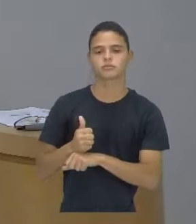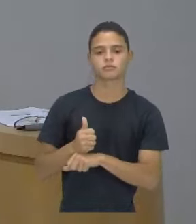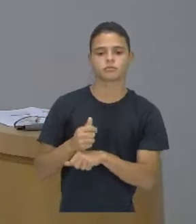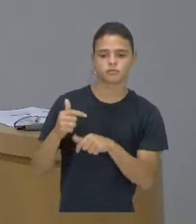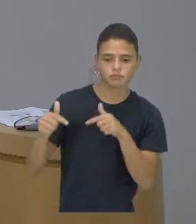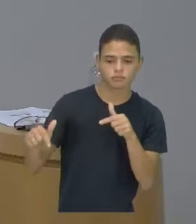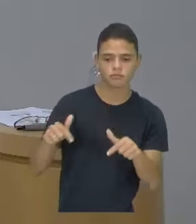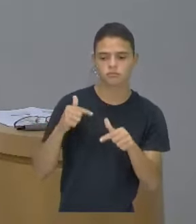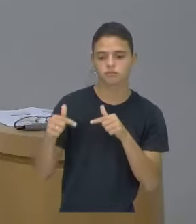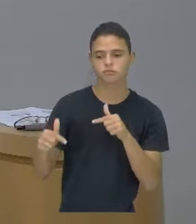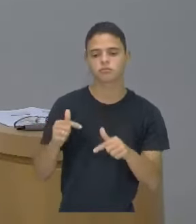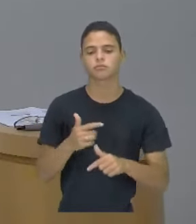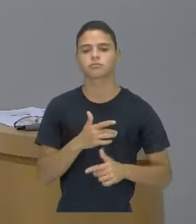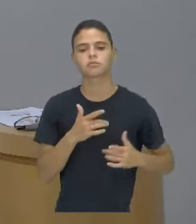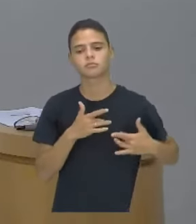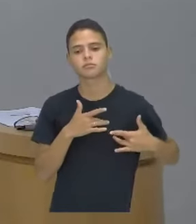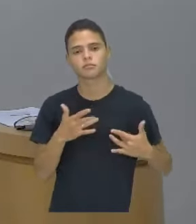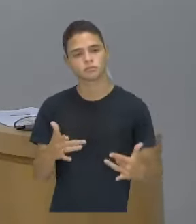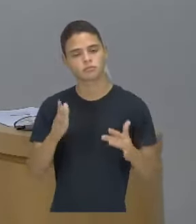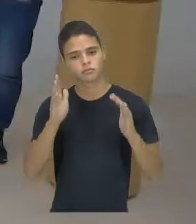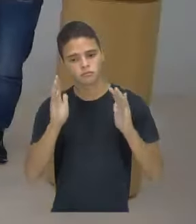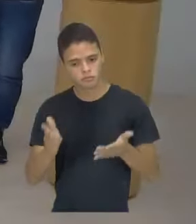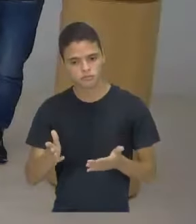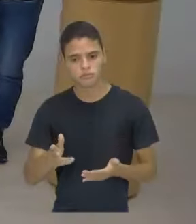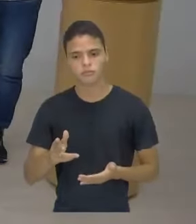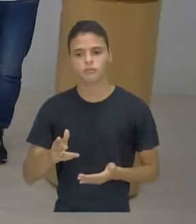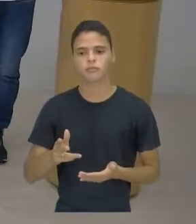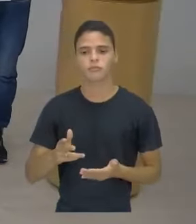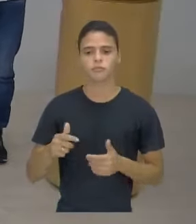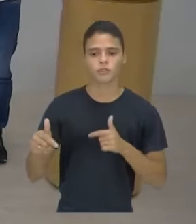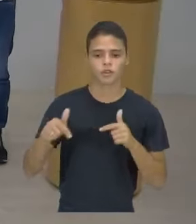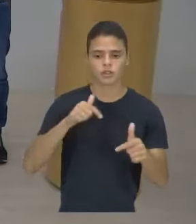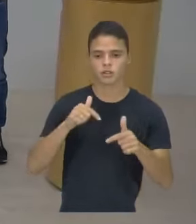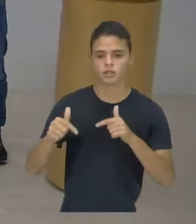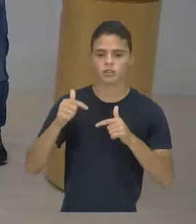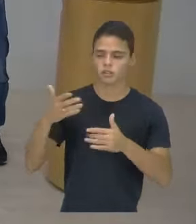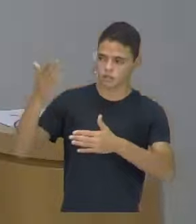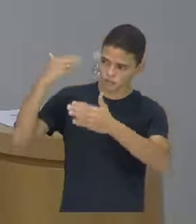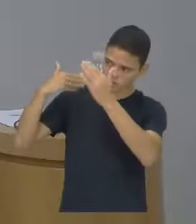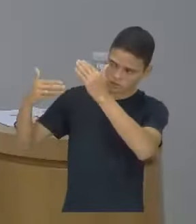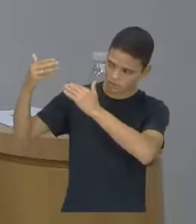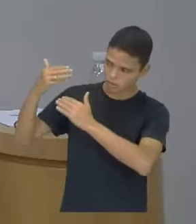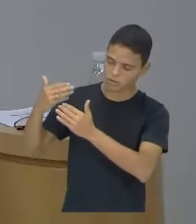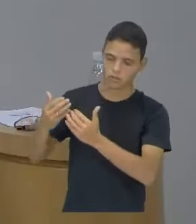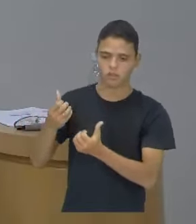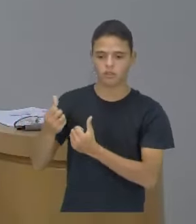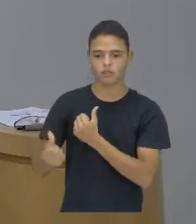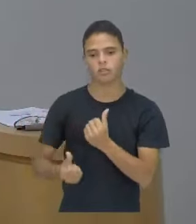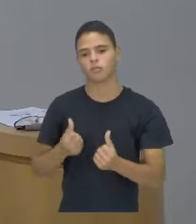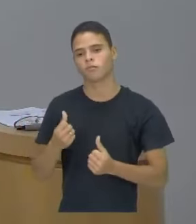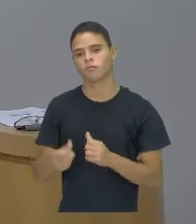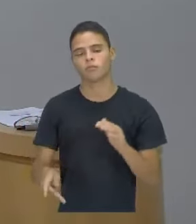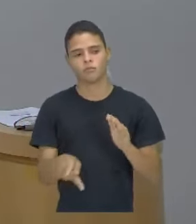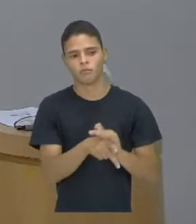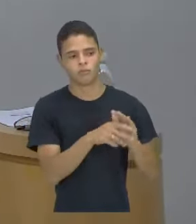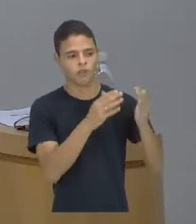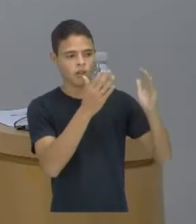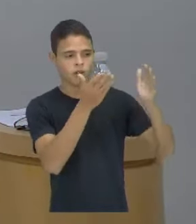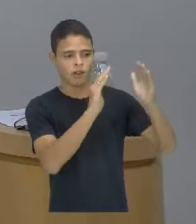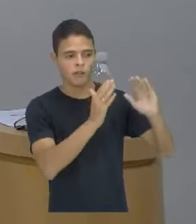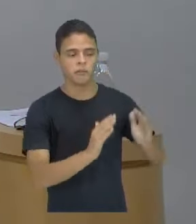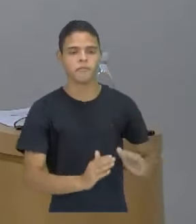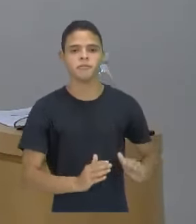se voluntariando? A gente trabalhou bastante com o serviço voluntário também no semestre passado, relacionando aí aos desastres naturais.